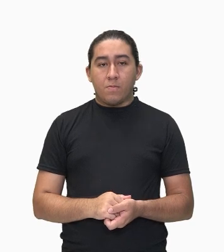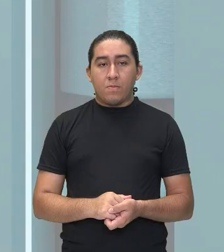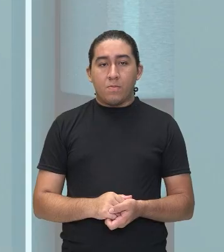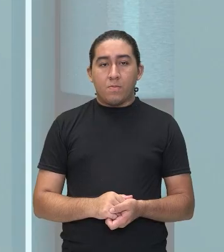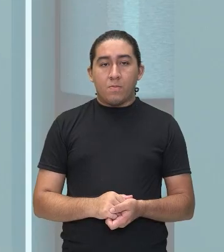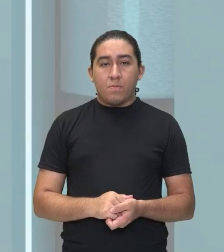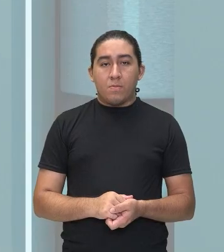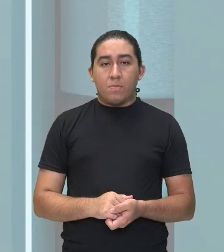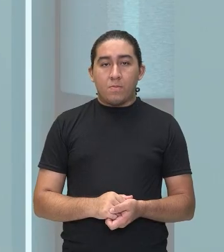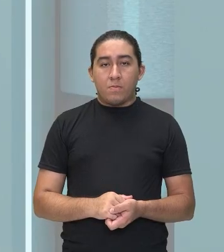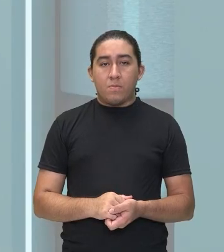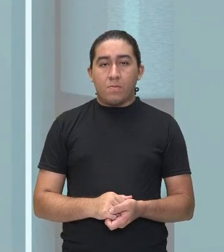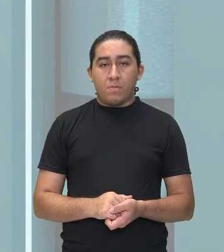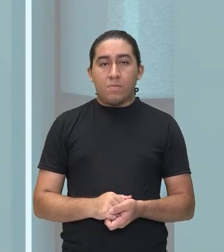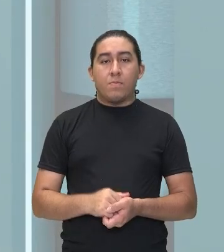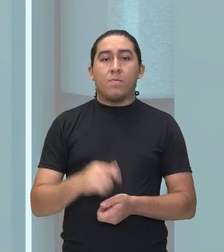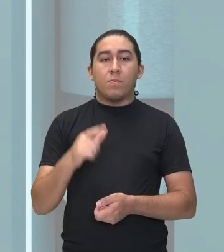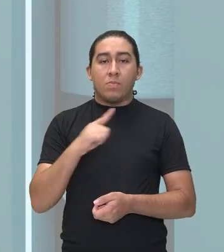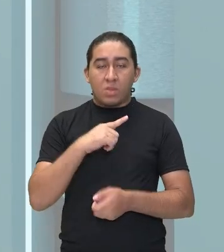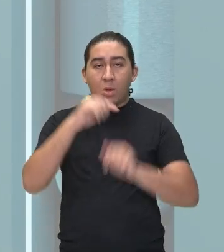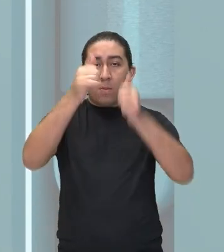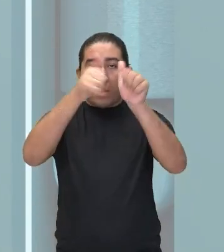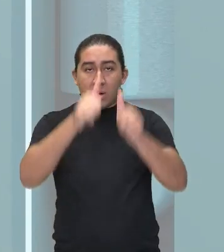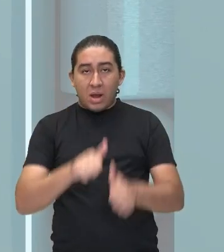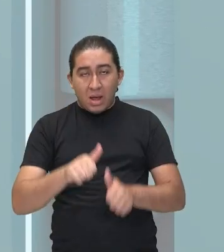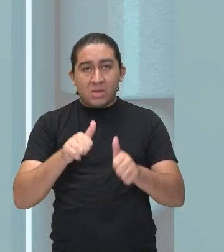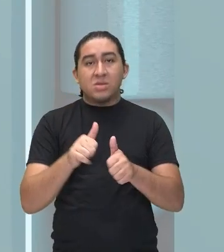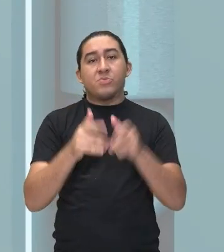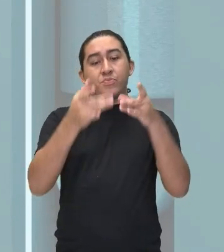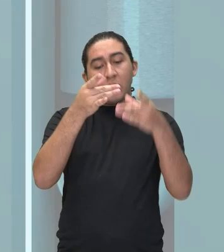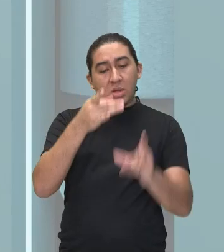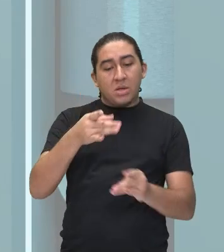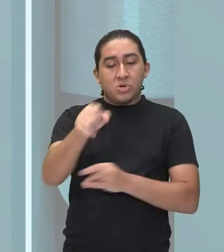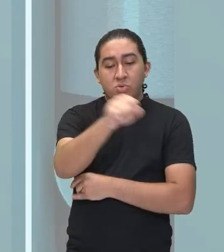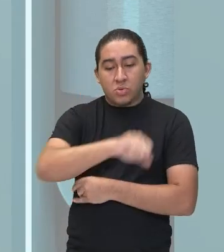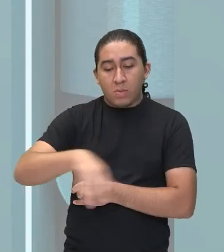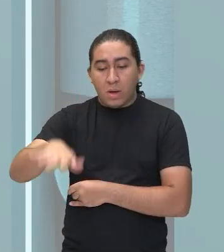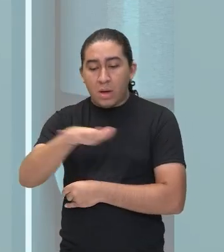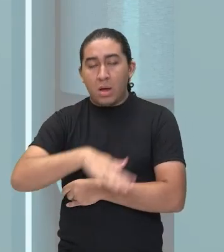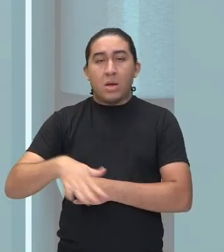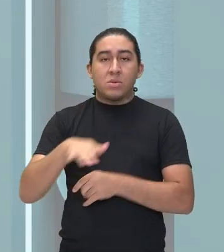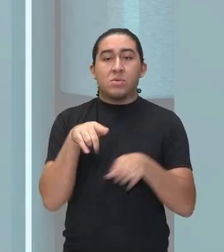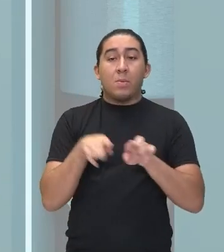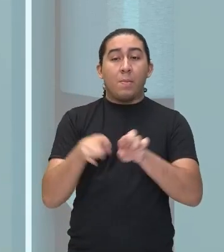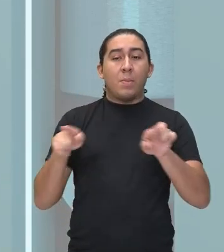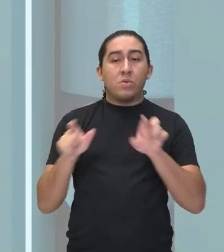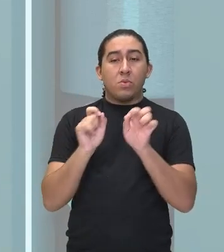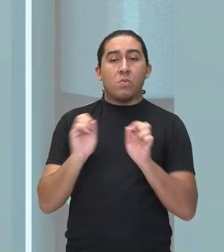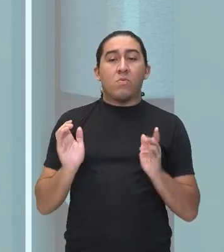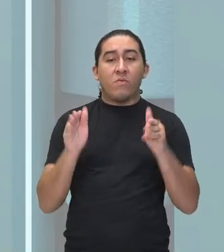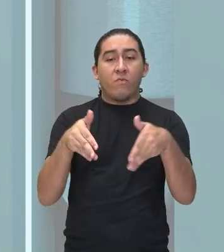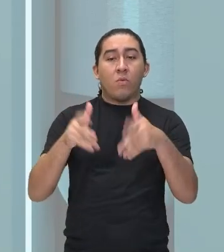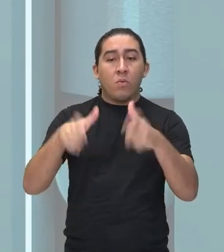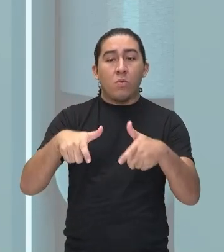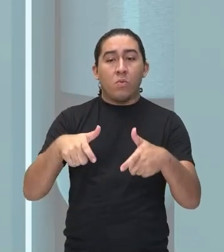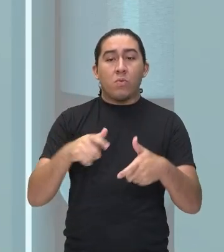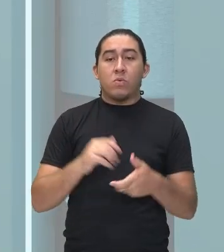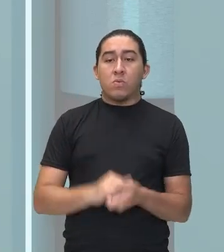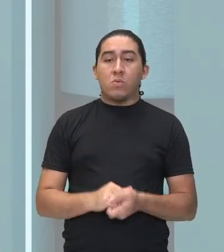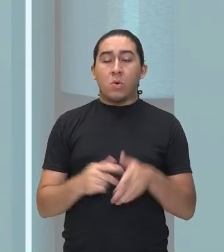e bem minuciosa do lugar, do que está acontecendo, mas especialmente